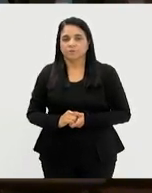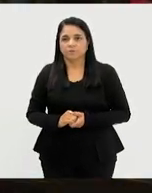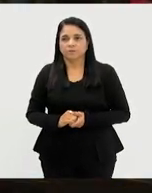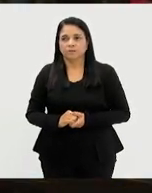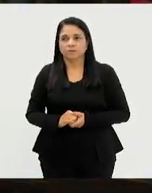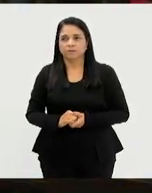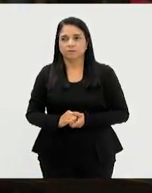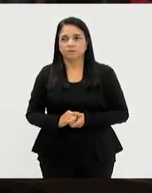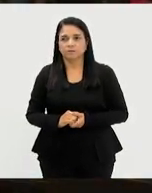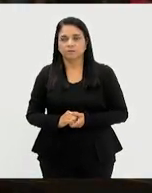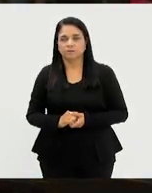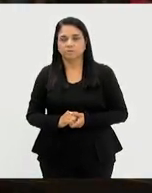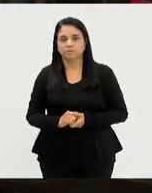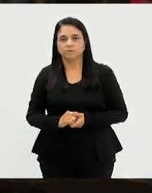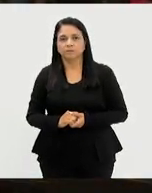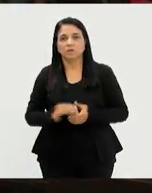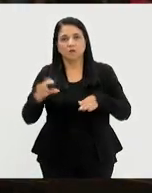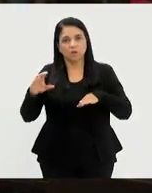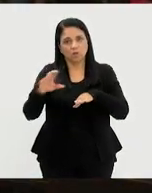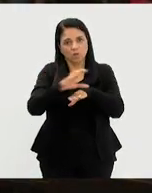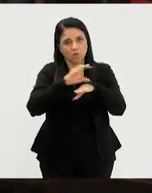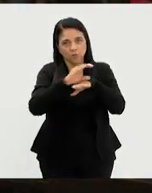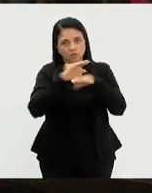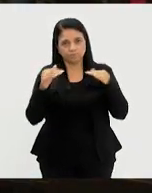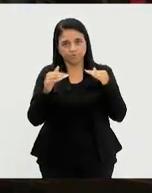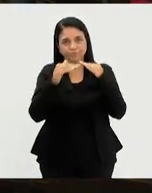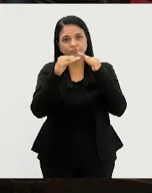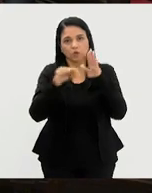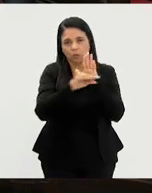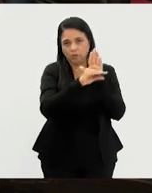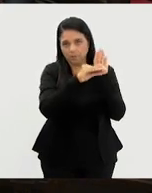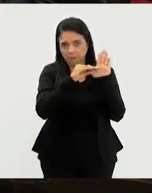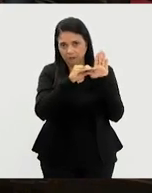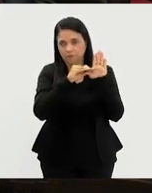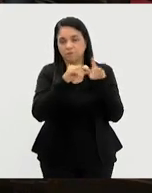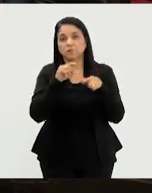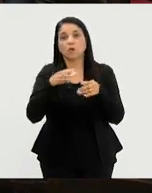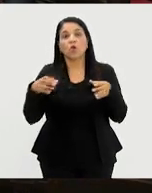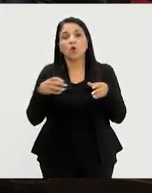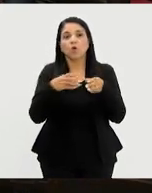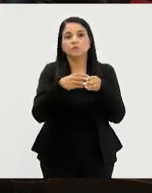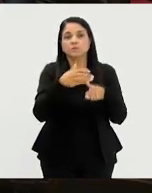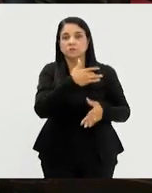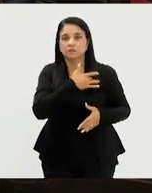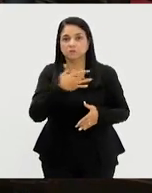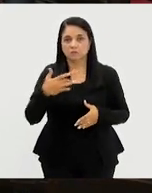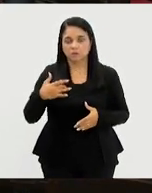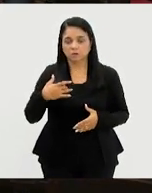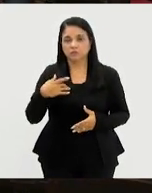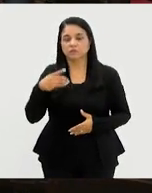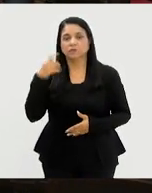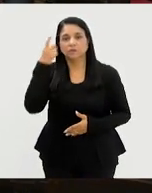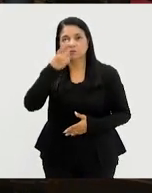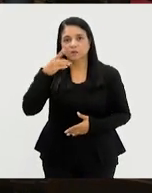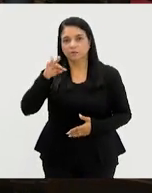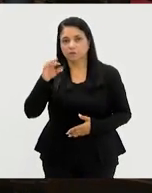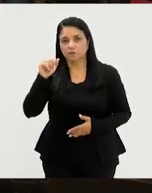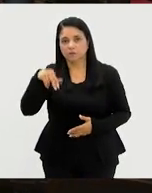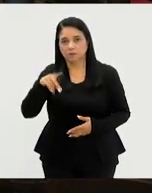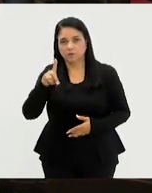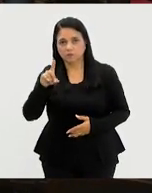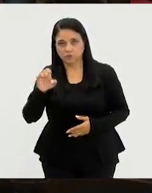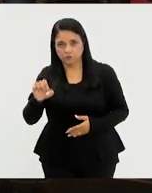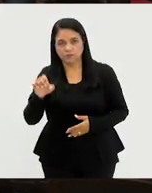raves pela constitucionalidade com emendas pela comissão de saúde Deputado T Vieira